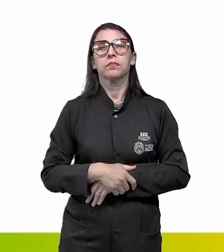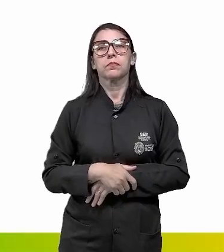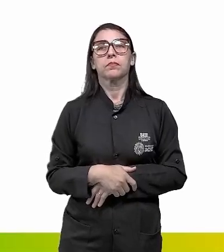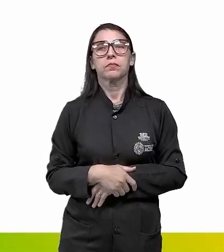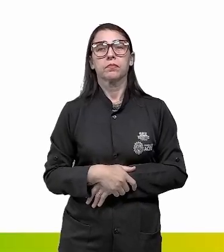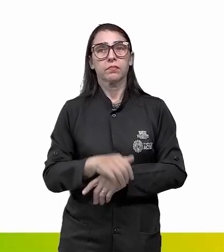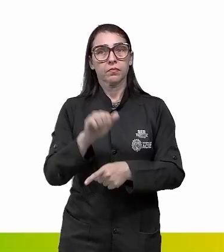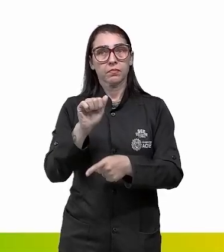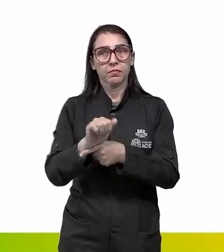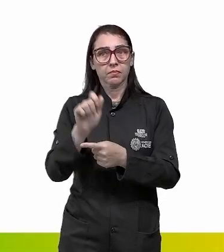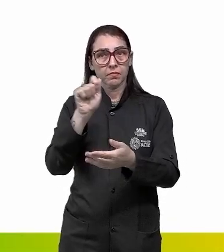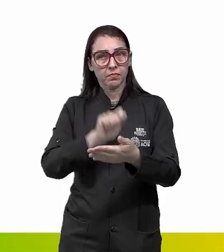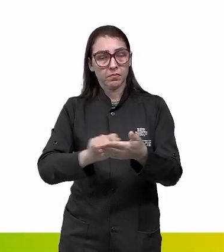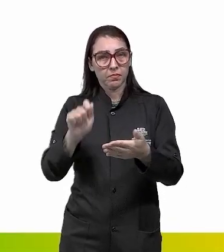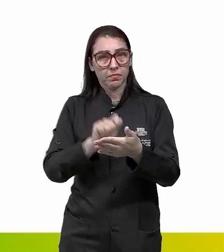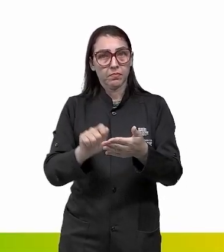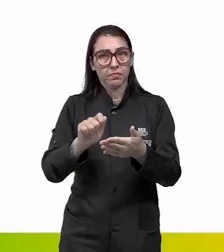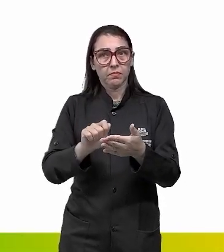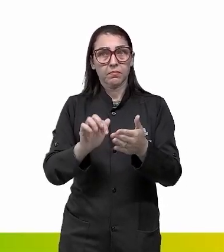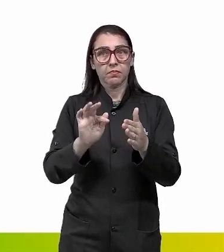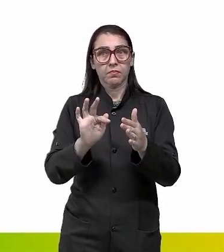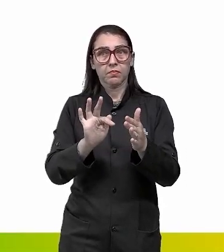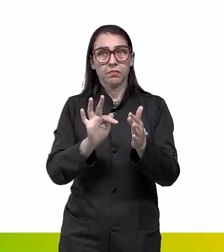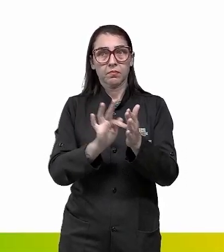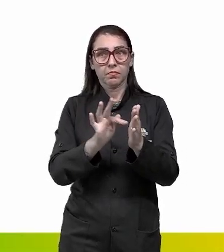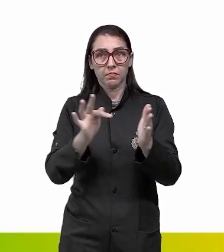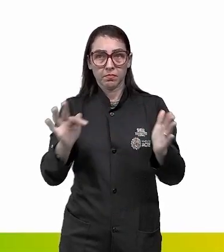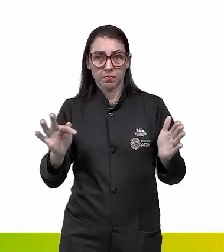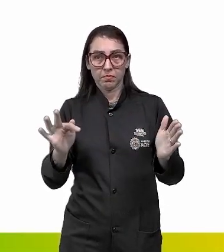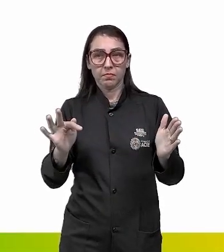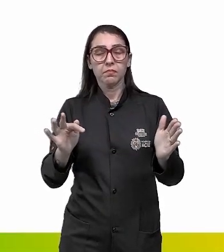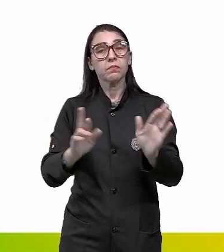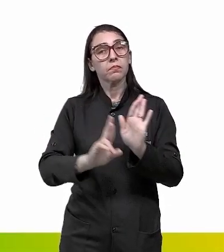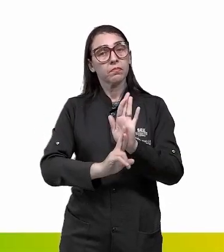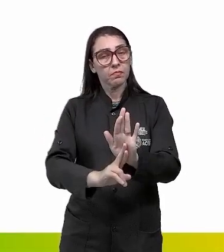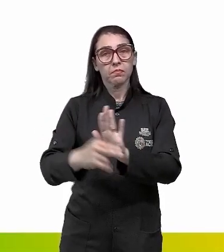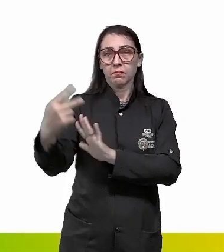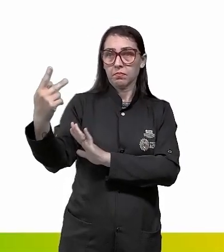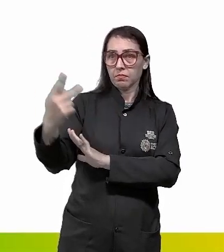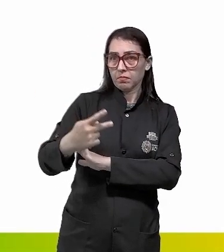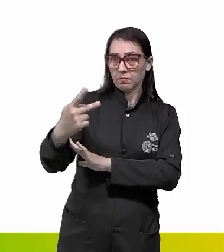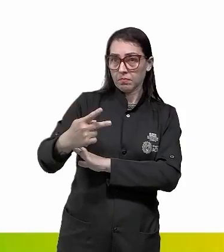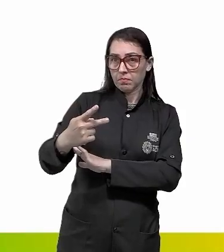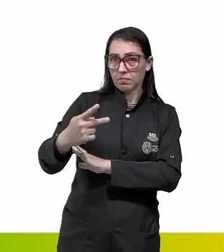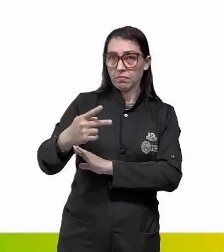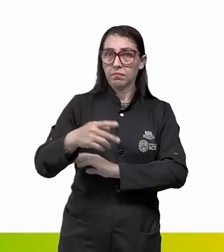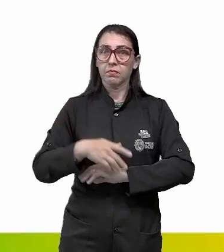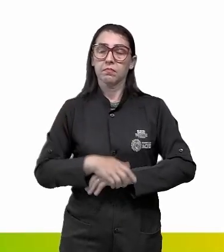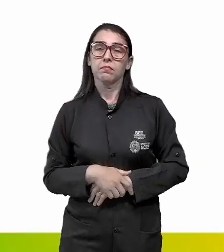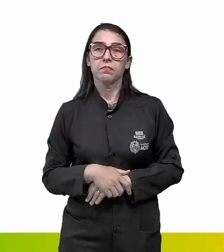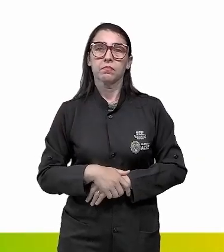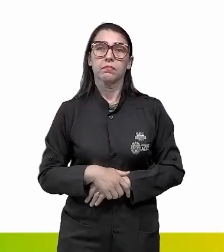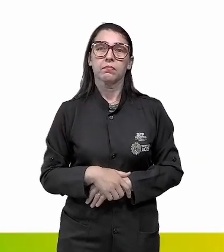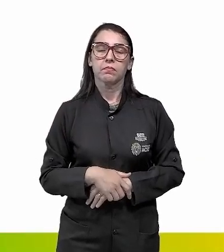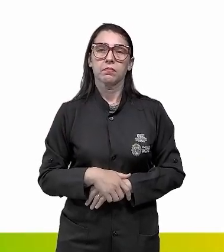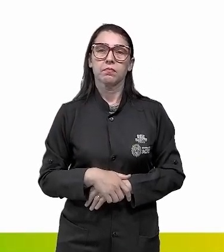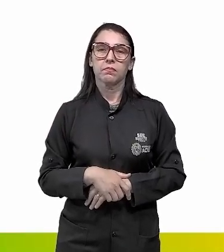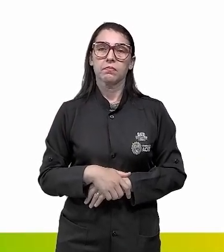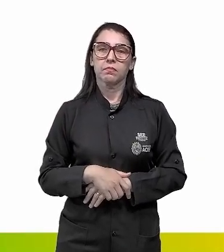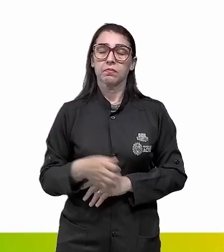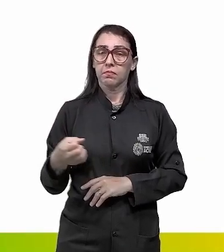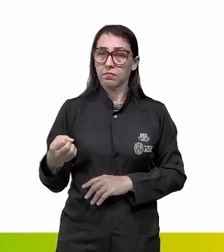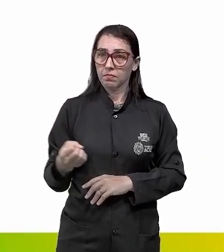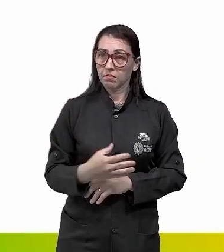No item A, eu quero que você escreva a função que representa o perímetro da